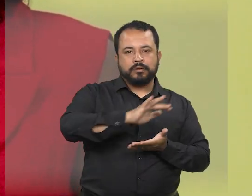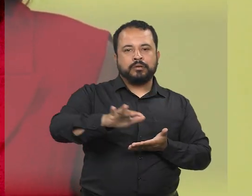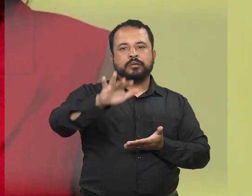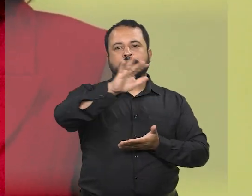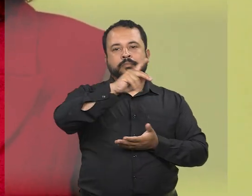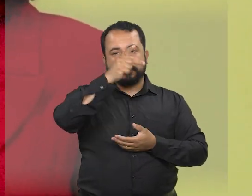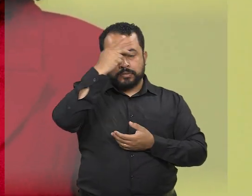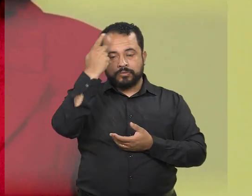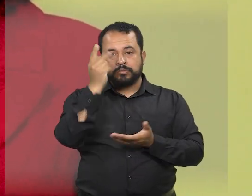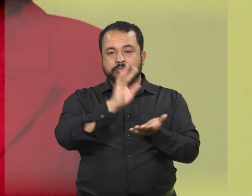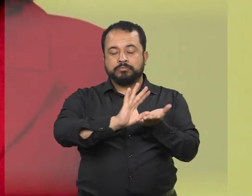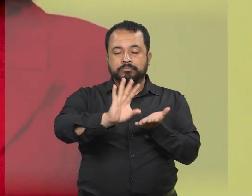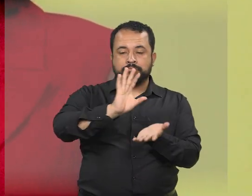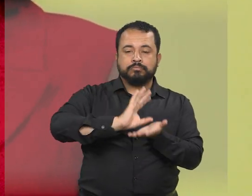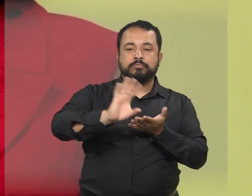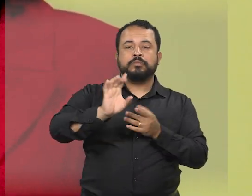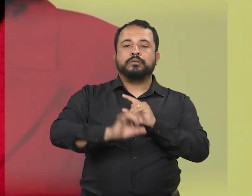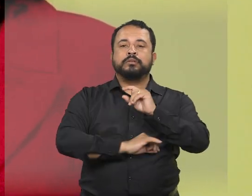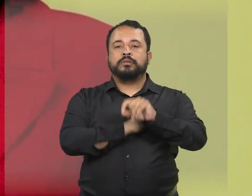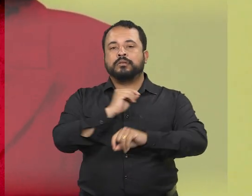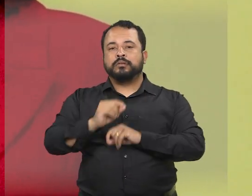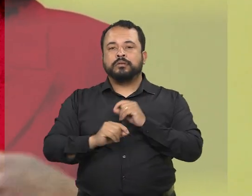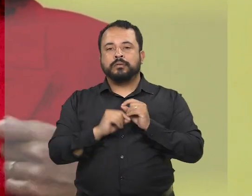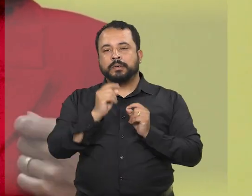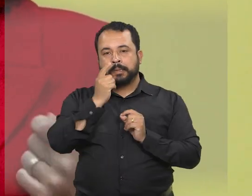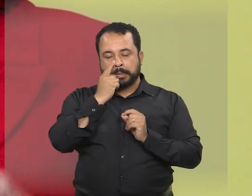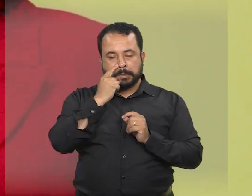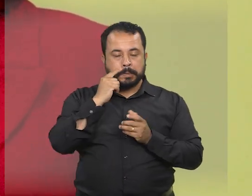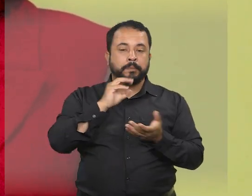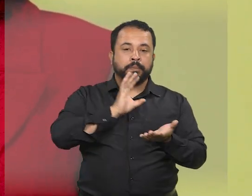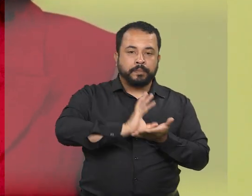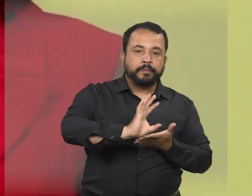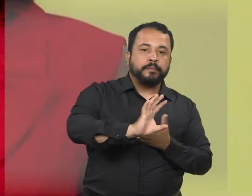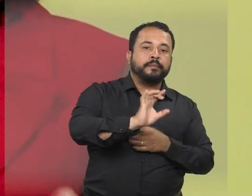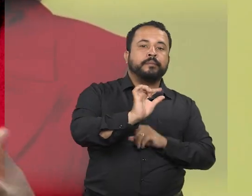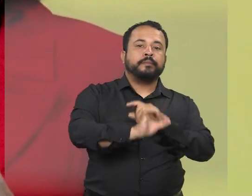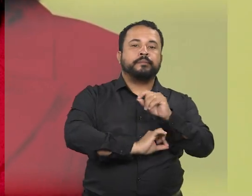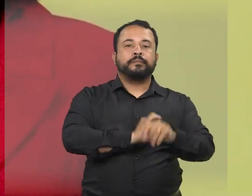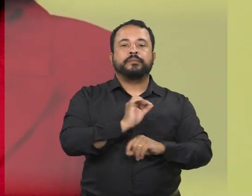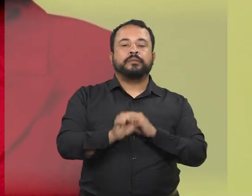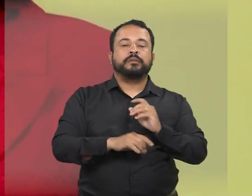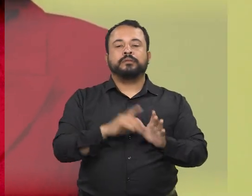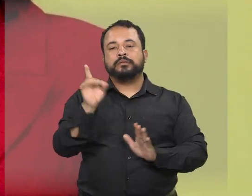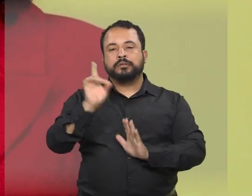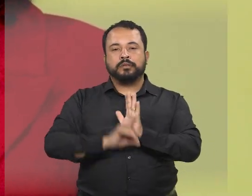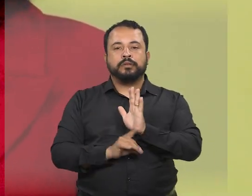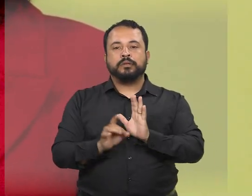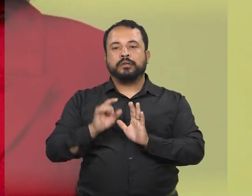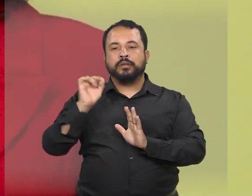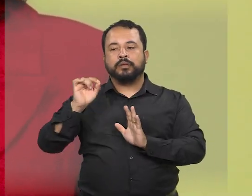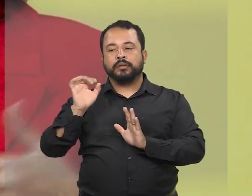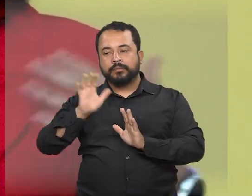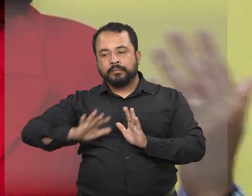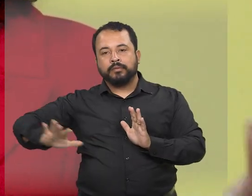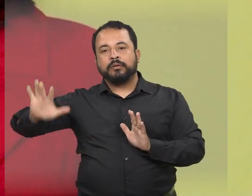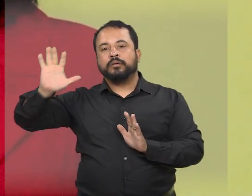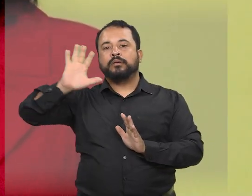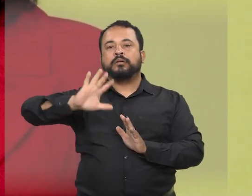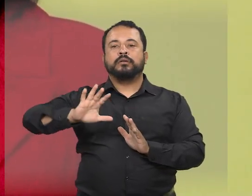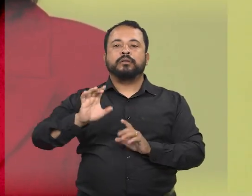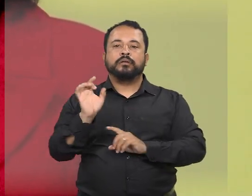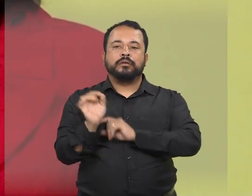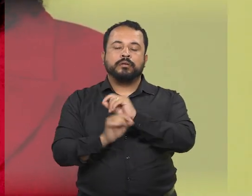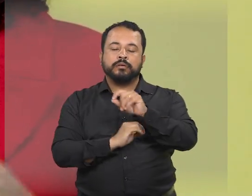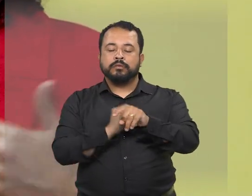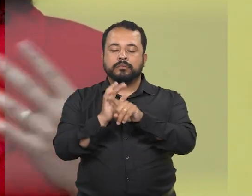morais coletivos, né? Normalmente, esse tipo de indenização ela é destinada ao Fundo de Direitos Difusos, que é um fundo nacional